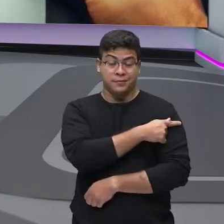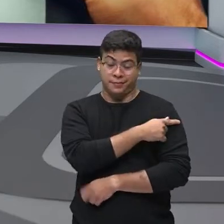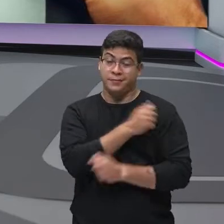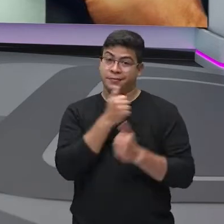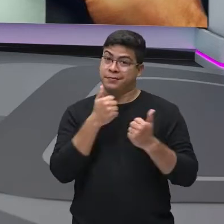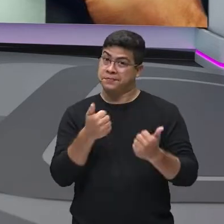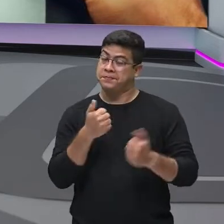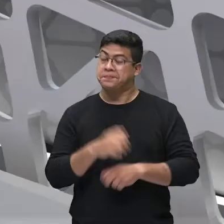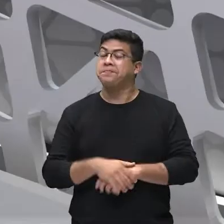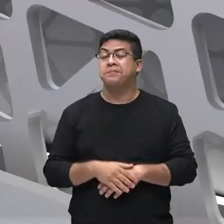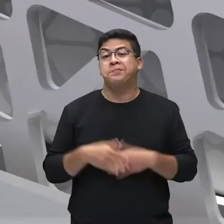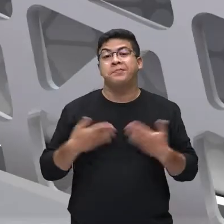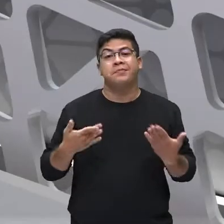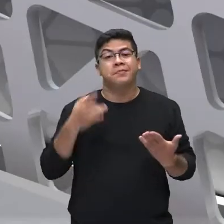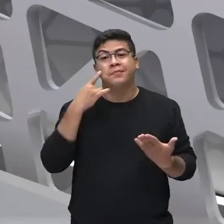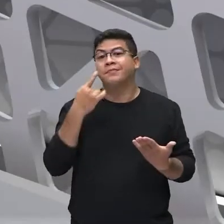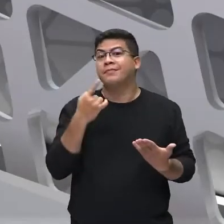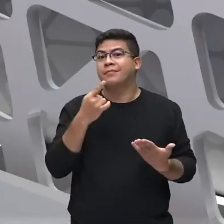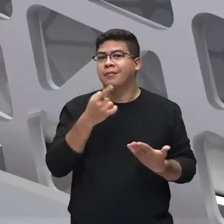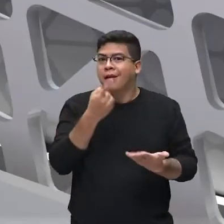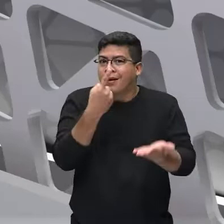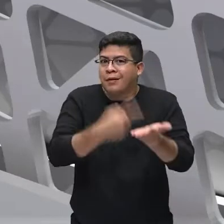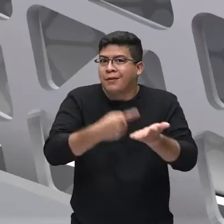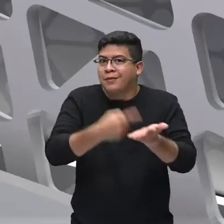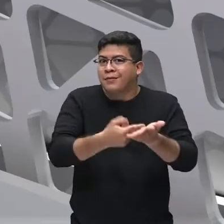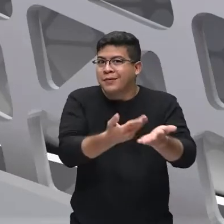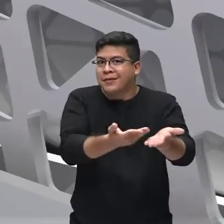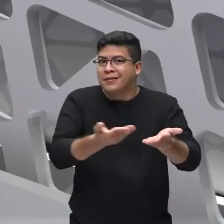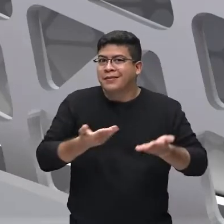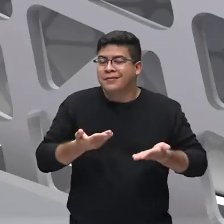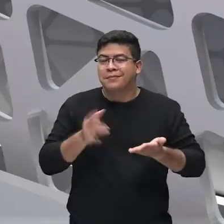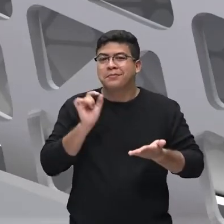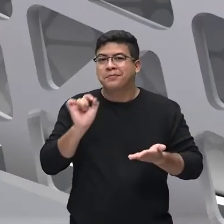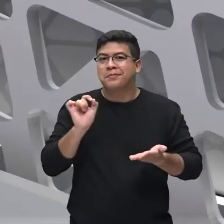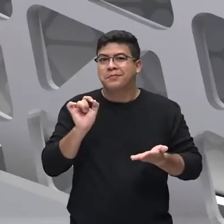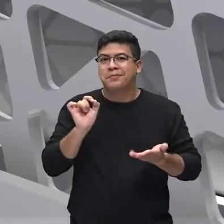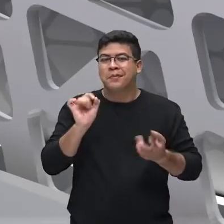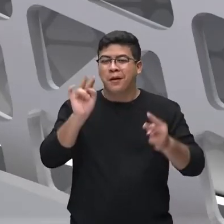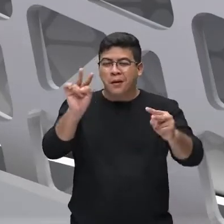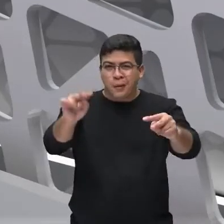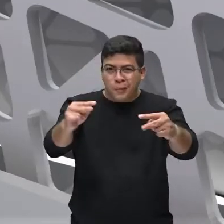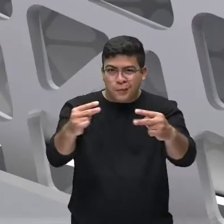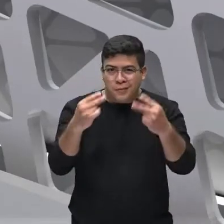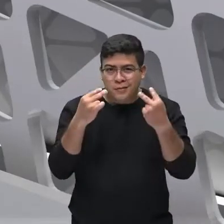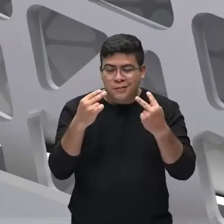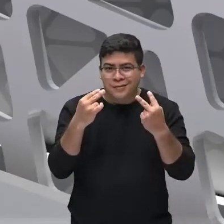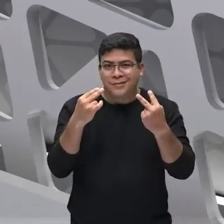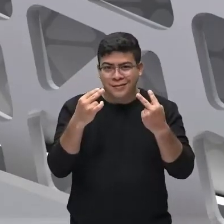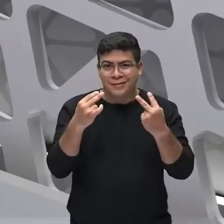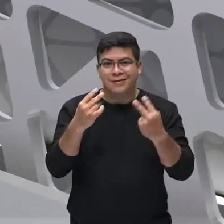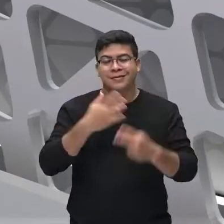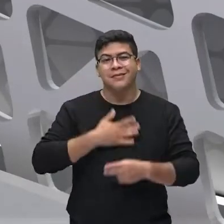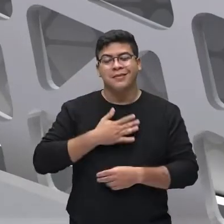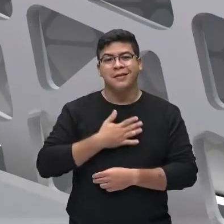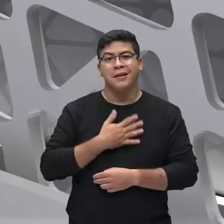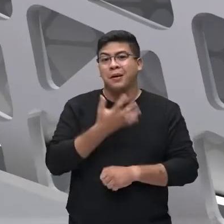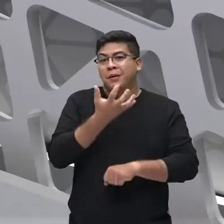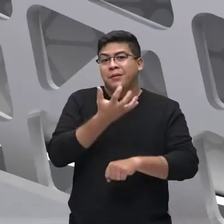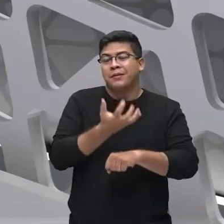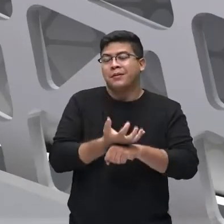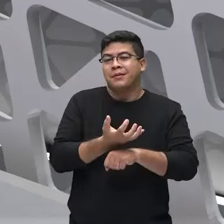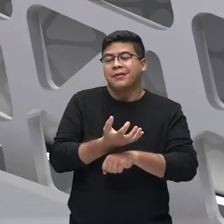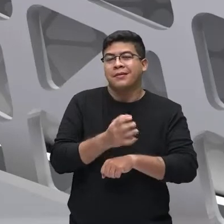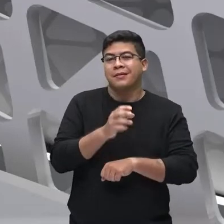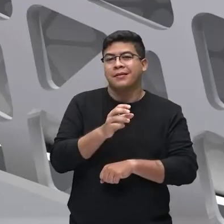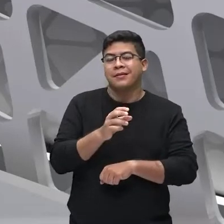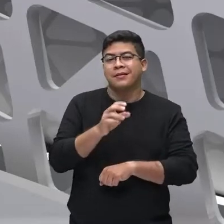Né? E quero te convidar para que olhe com muita atenção comigo, o professor Yuri Lima, a nossa revisão